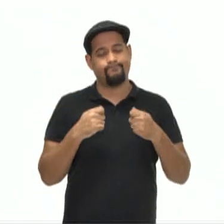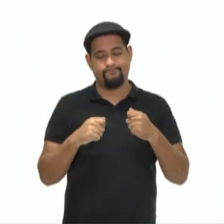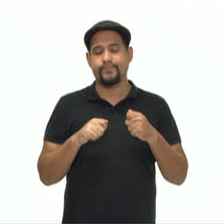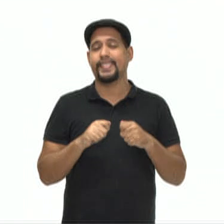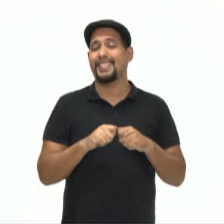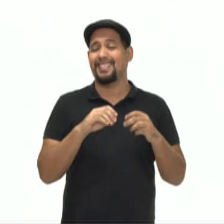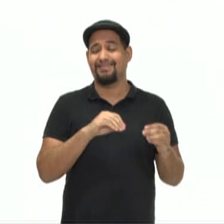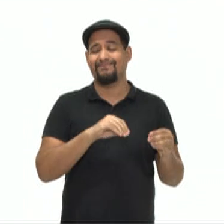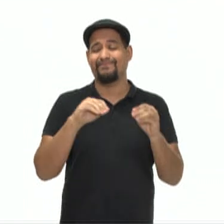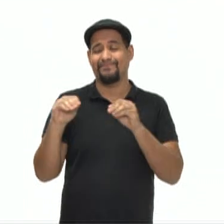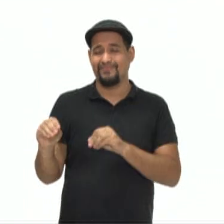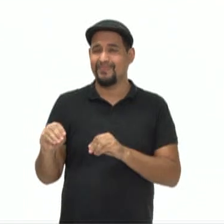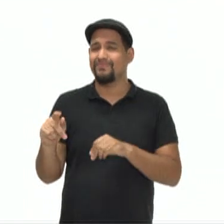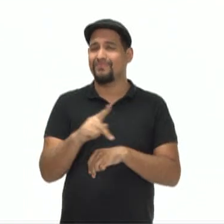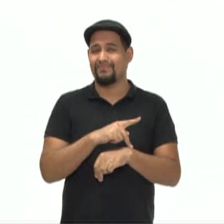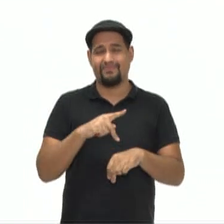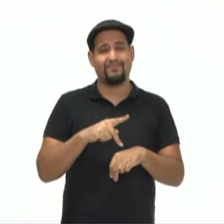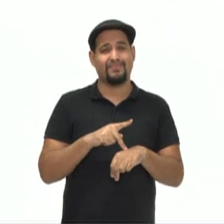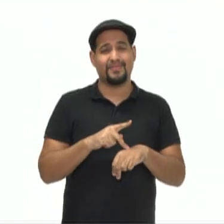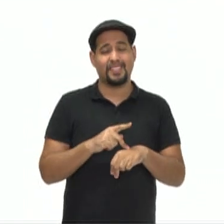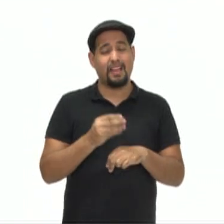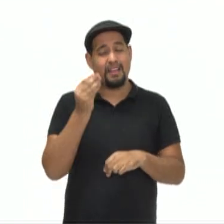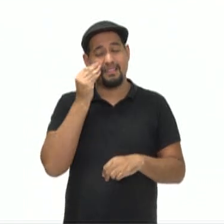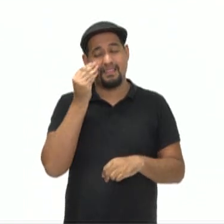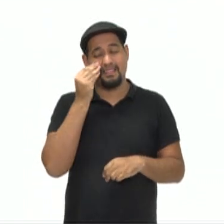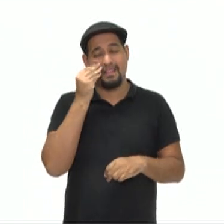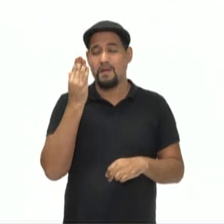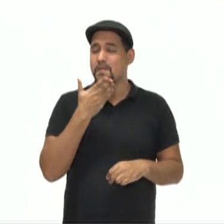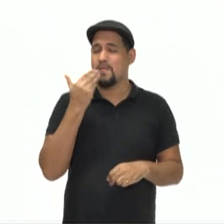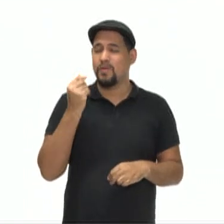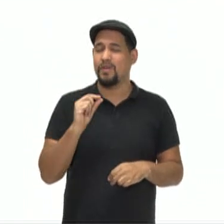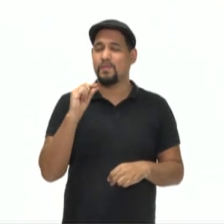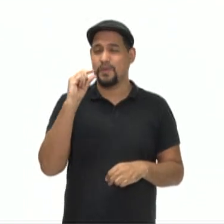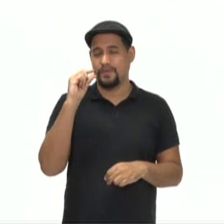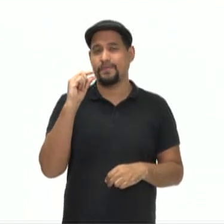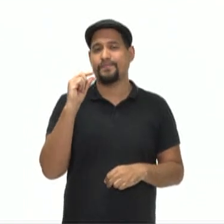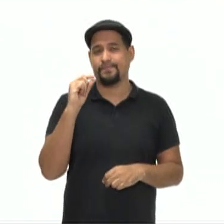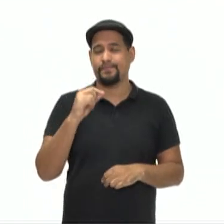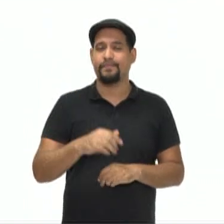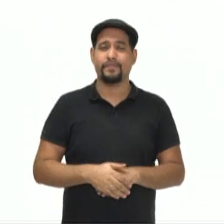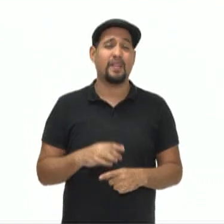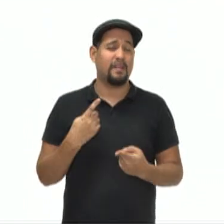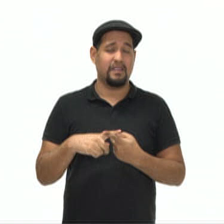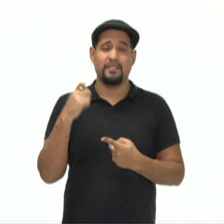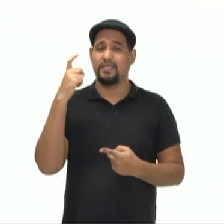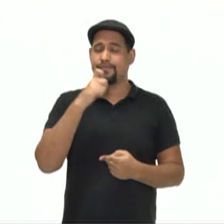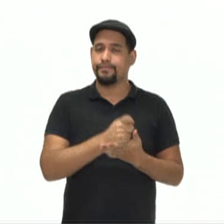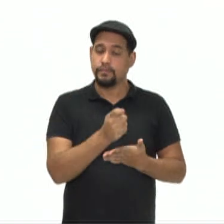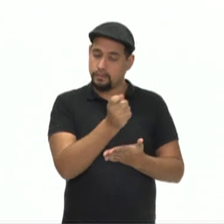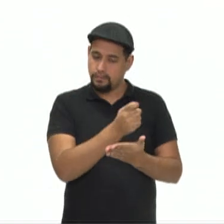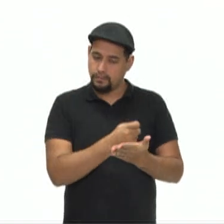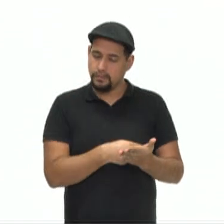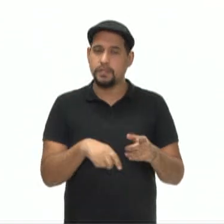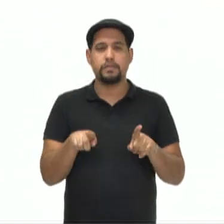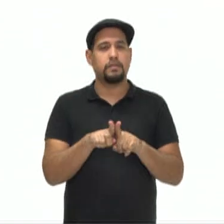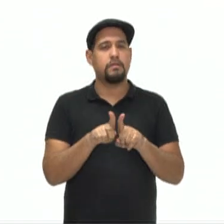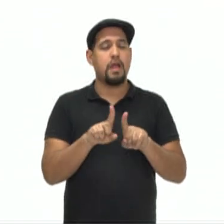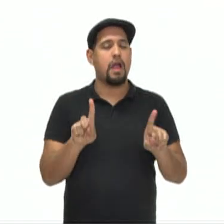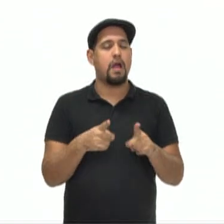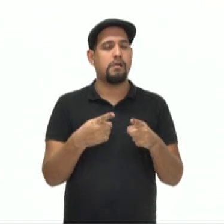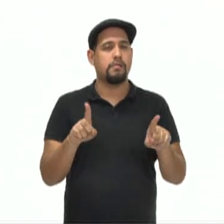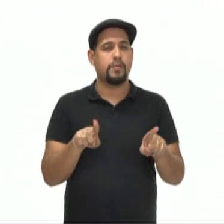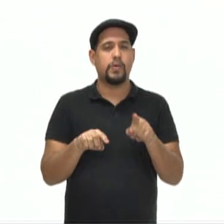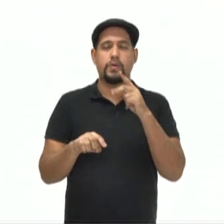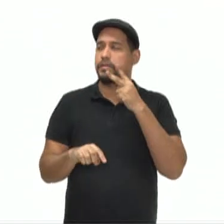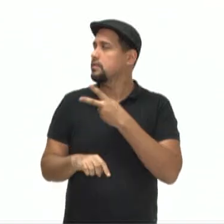migração forçada para sair do horror em que estão vivendo. Escreva, de acordo com a letra da